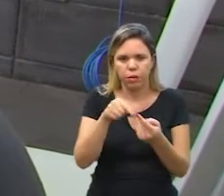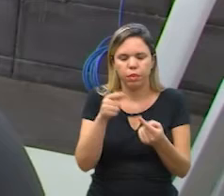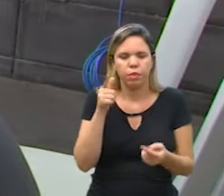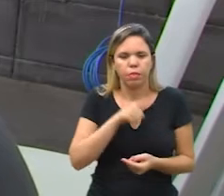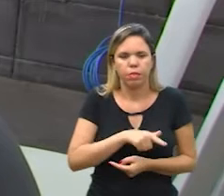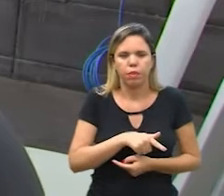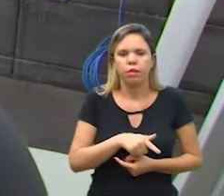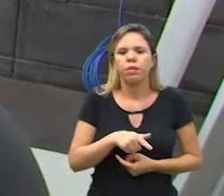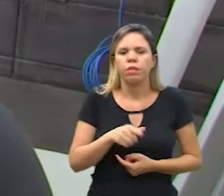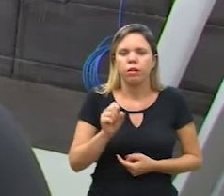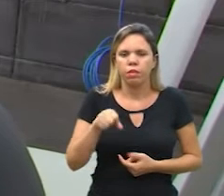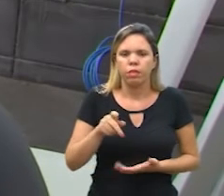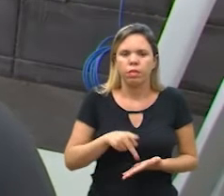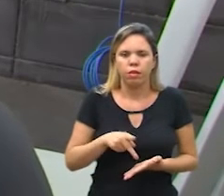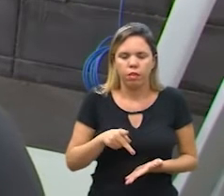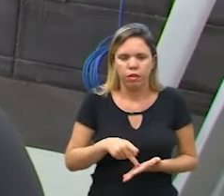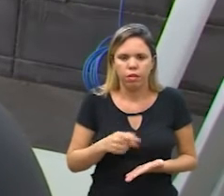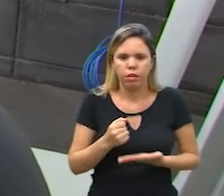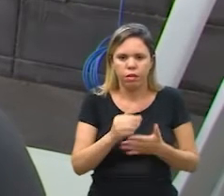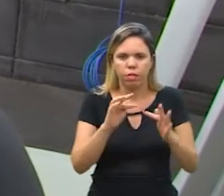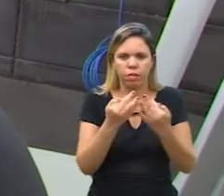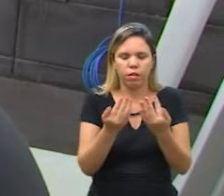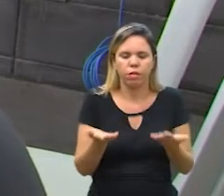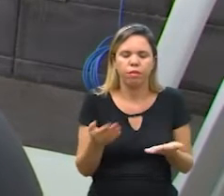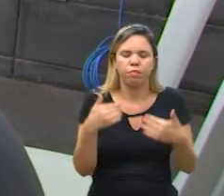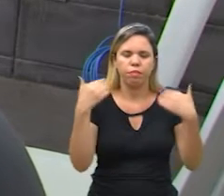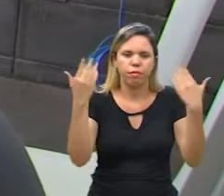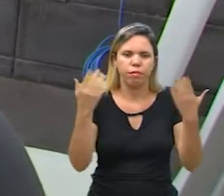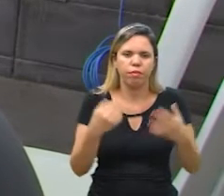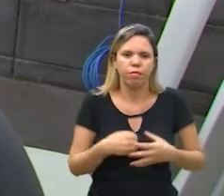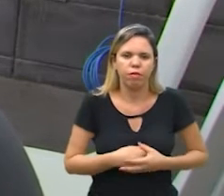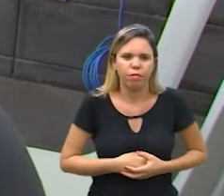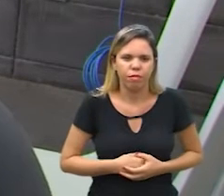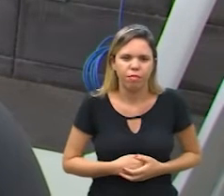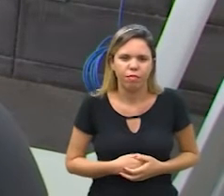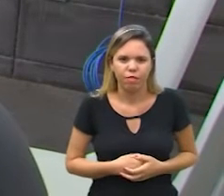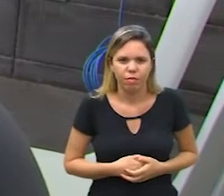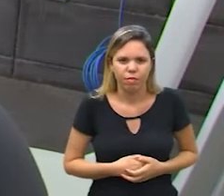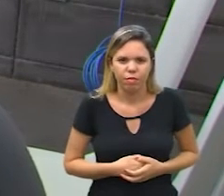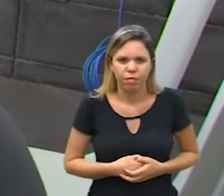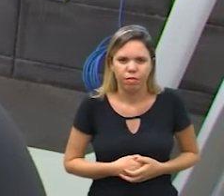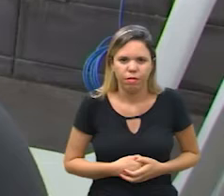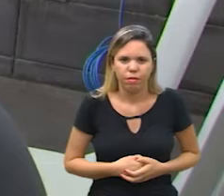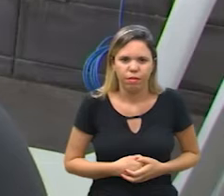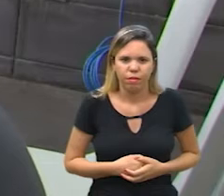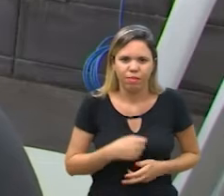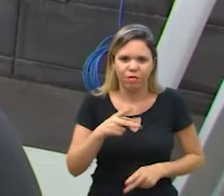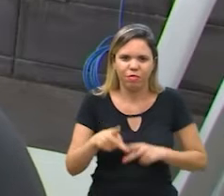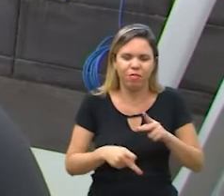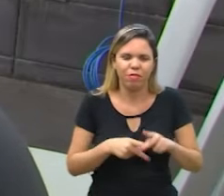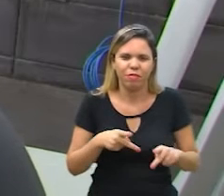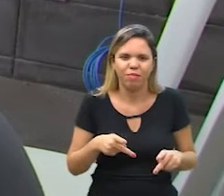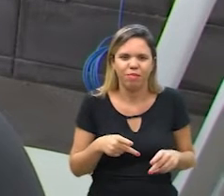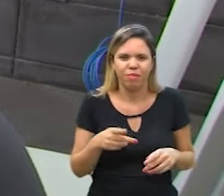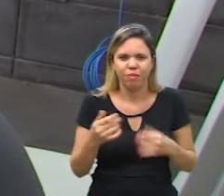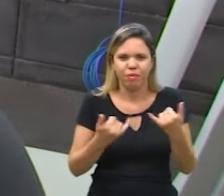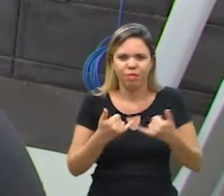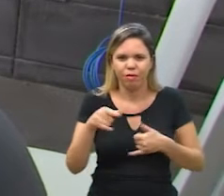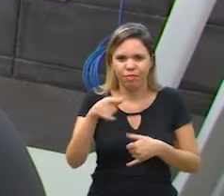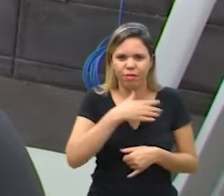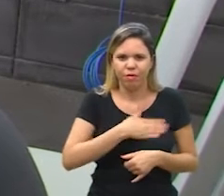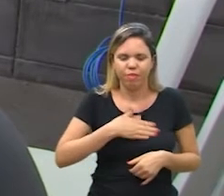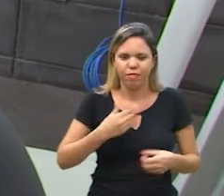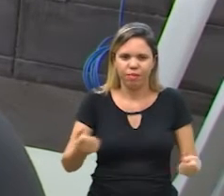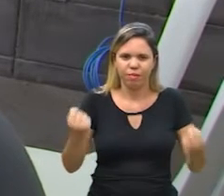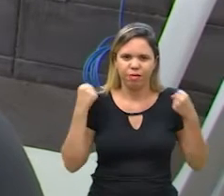isso, para atingir seu objetivo? Senhor, poder ajudar minha família lá fora, Daí vier, né, senhor? O pessoal aqui me falou também